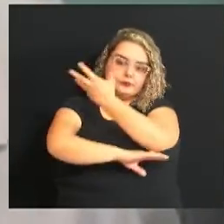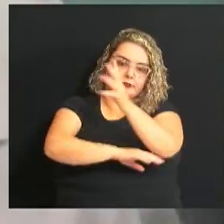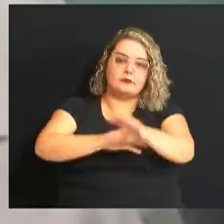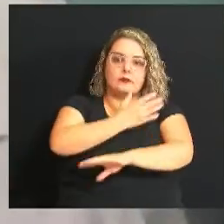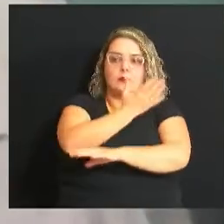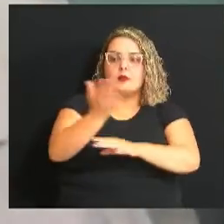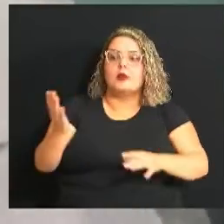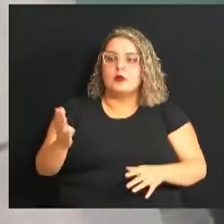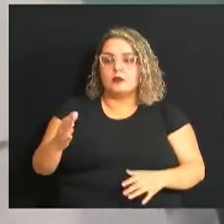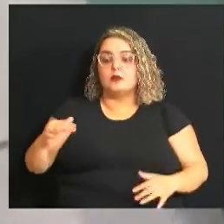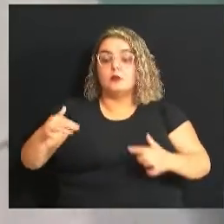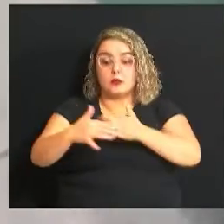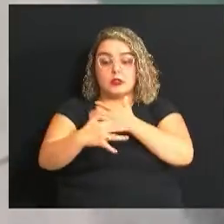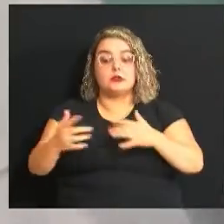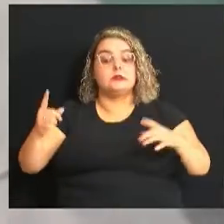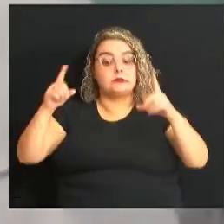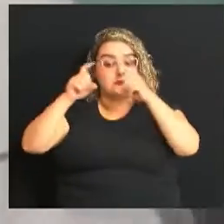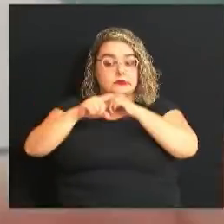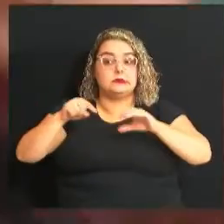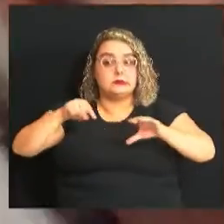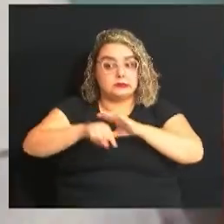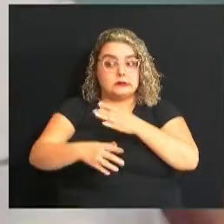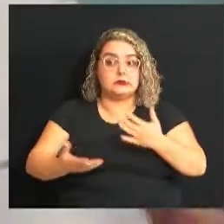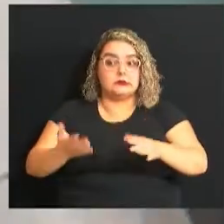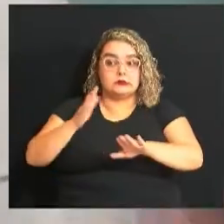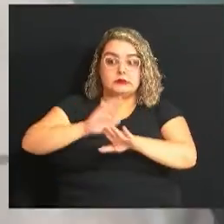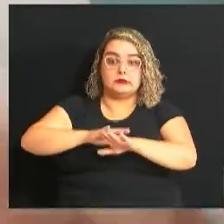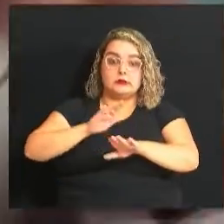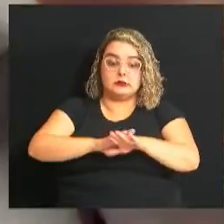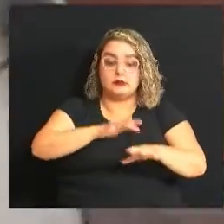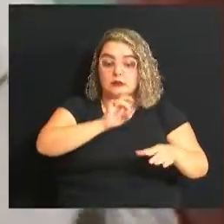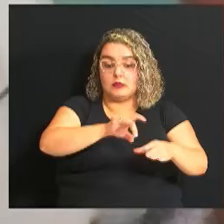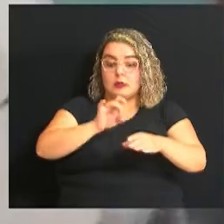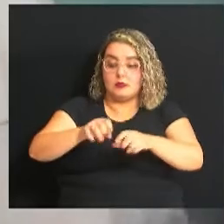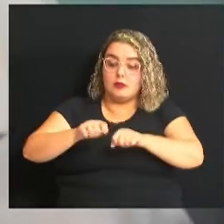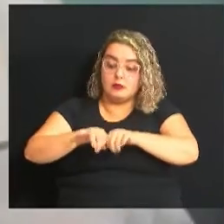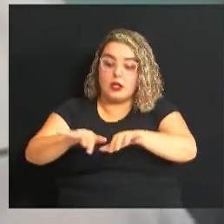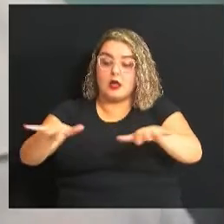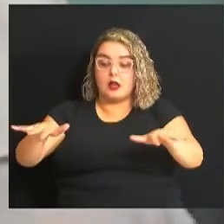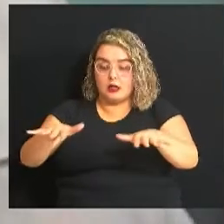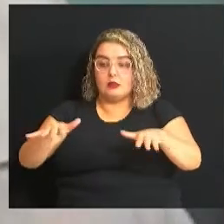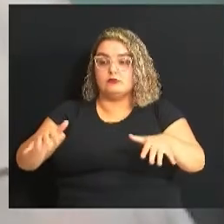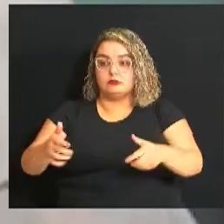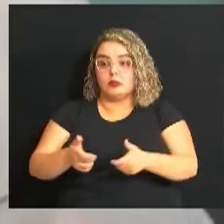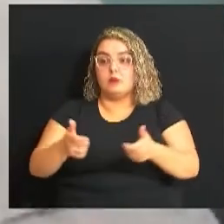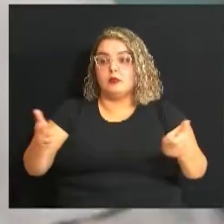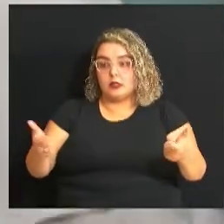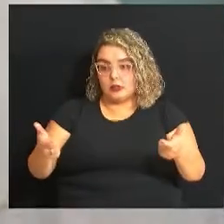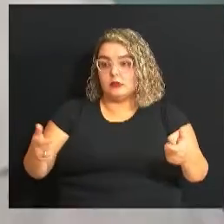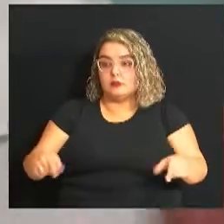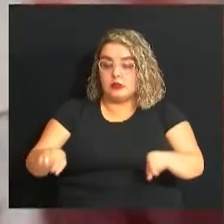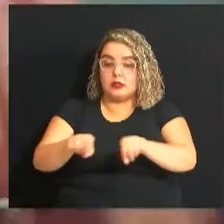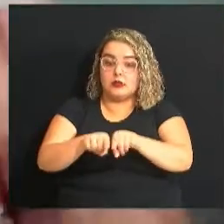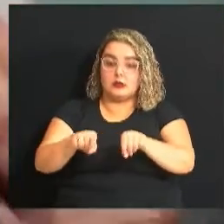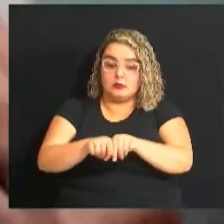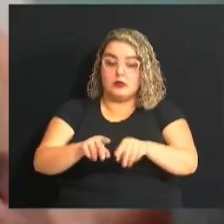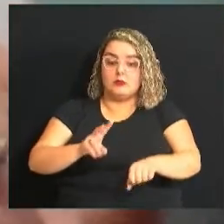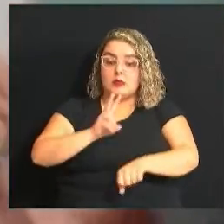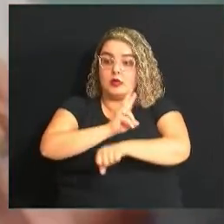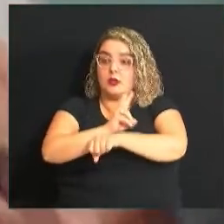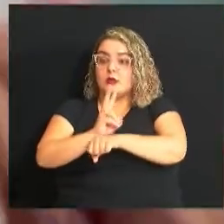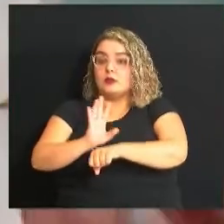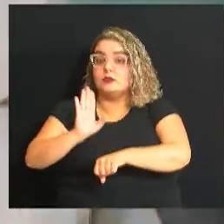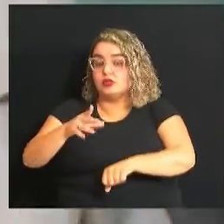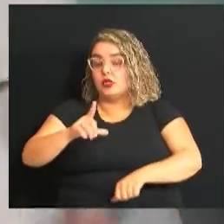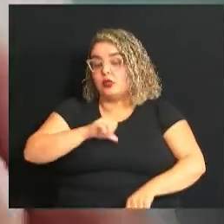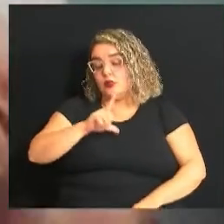complexa, né? Ela envolve ações para plantar, para aumentar essa floresta urbana, mas ações para manter o que já existe,